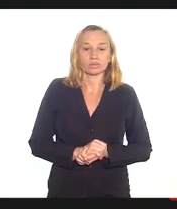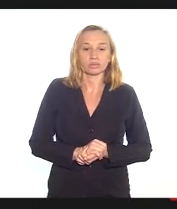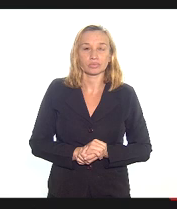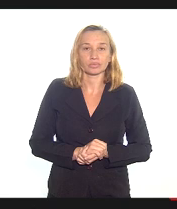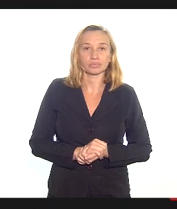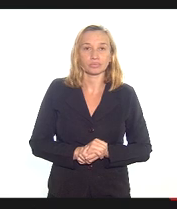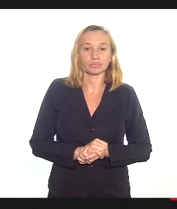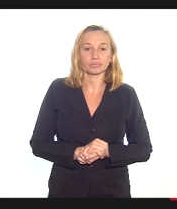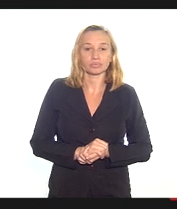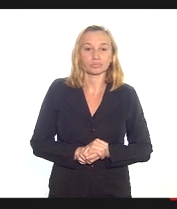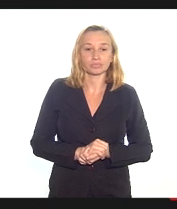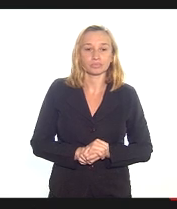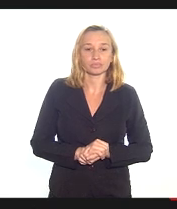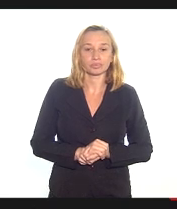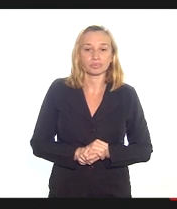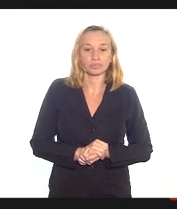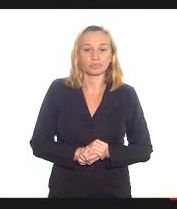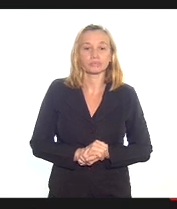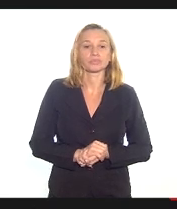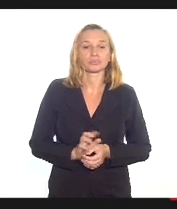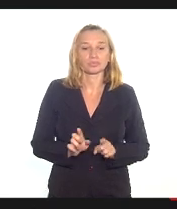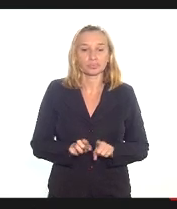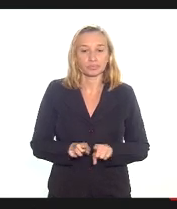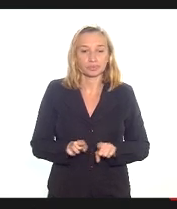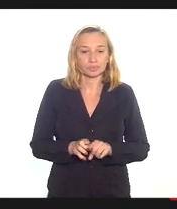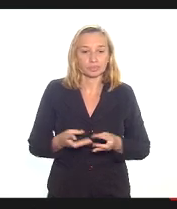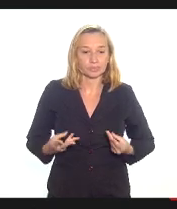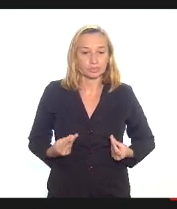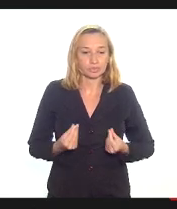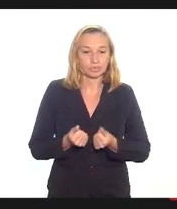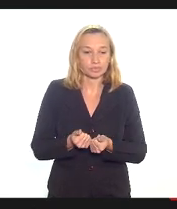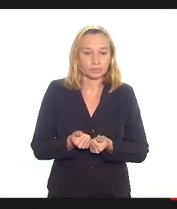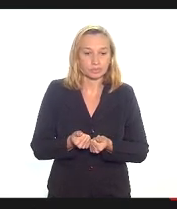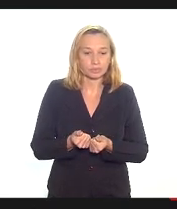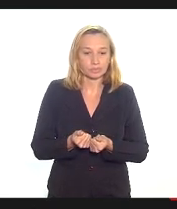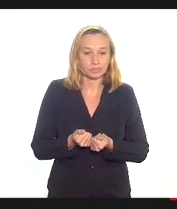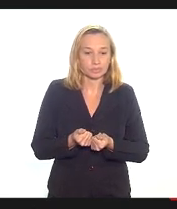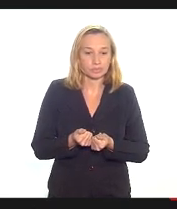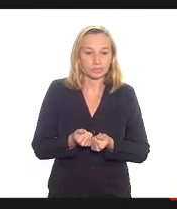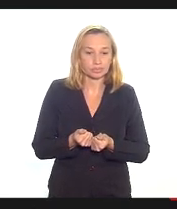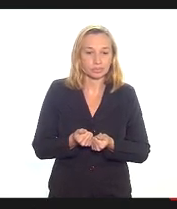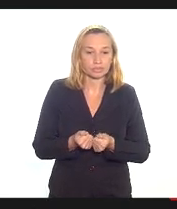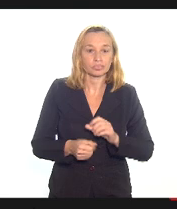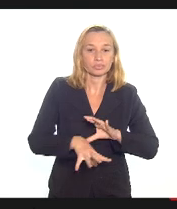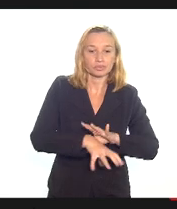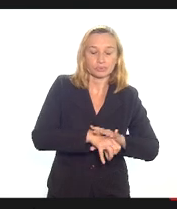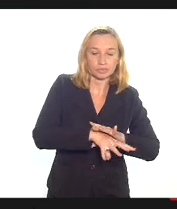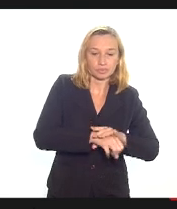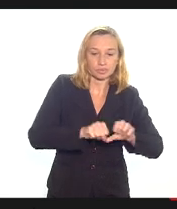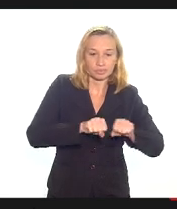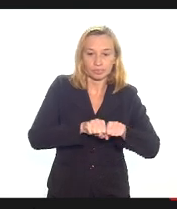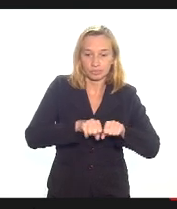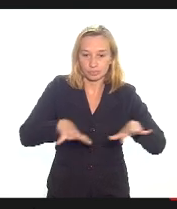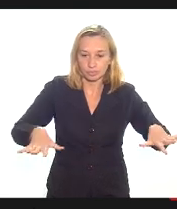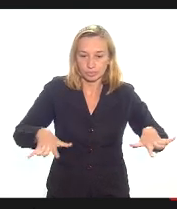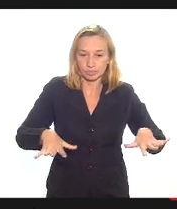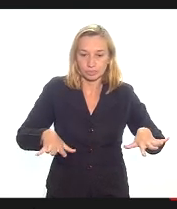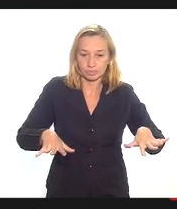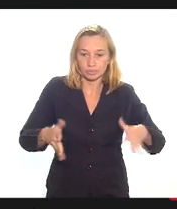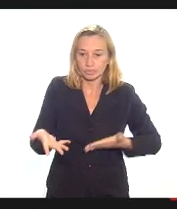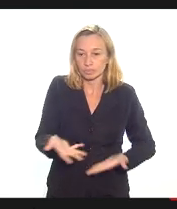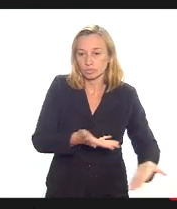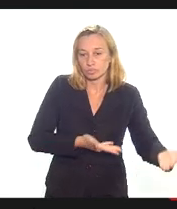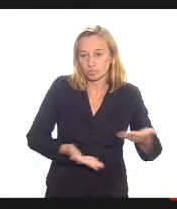Uma outra questão são os gastos, como eu já falei, gastos de exploração e avaliação que são